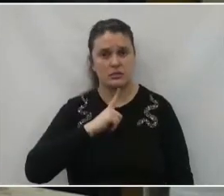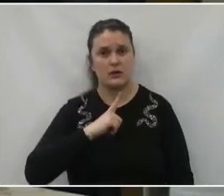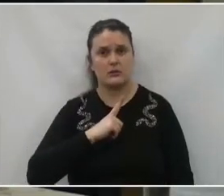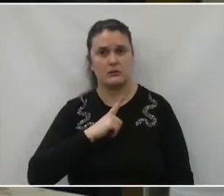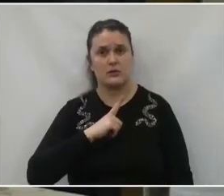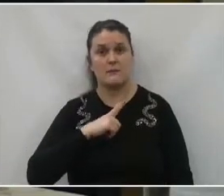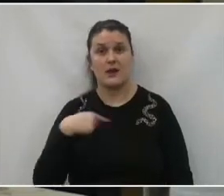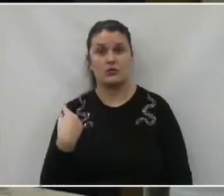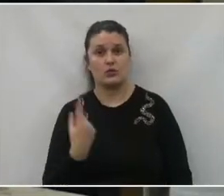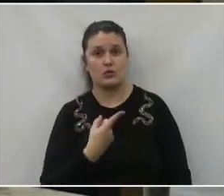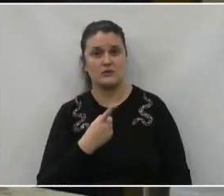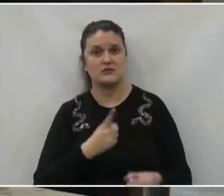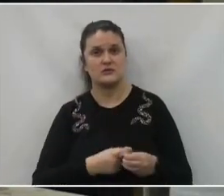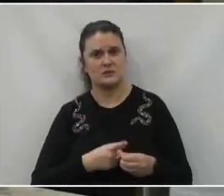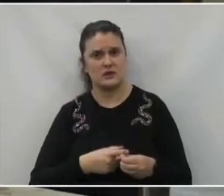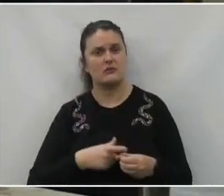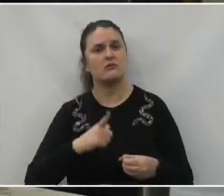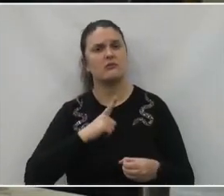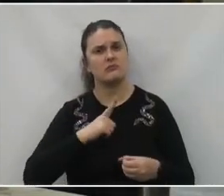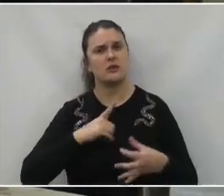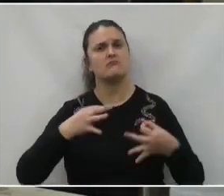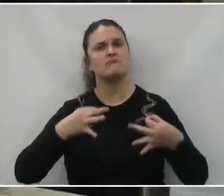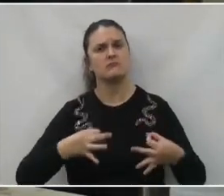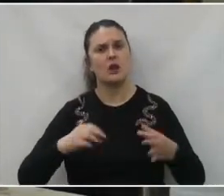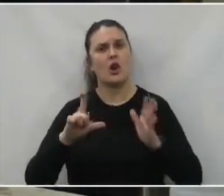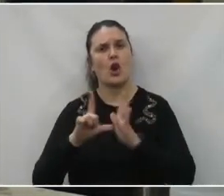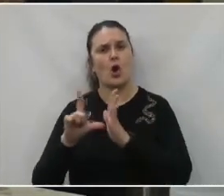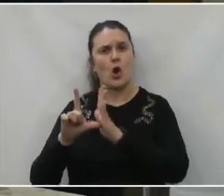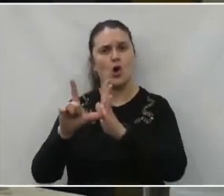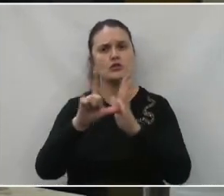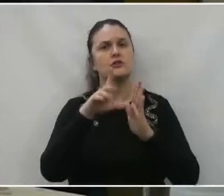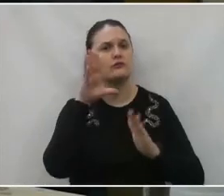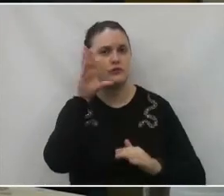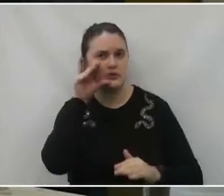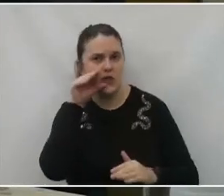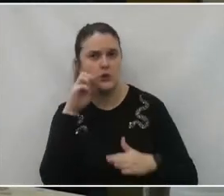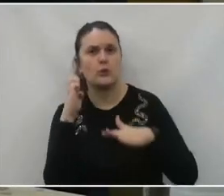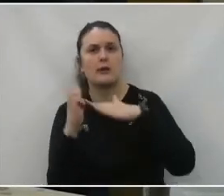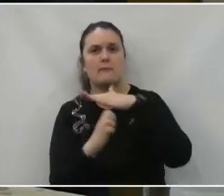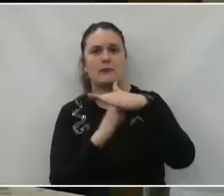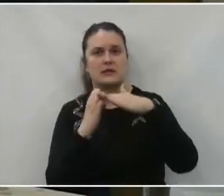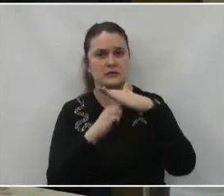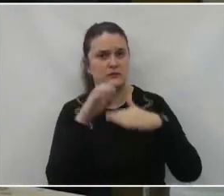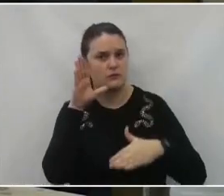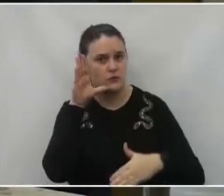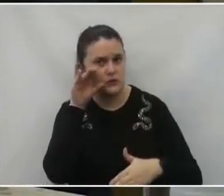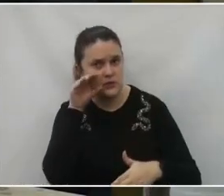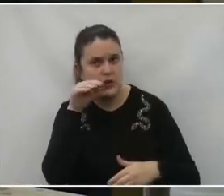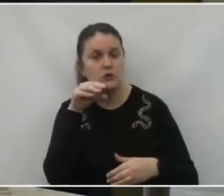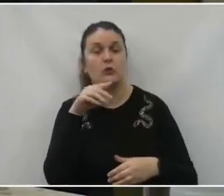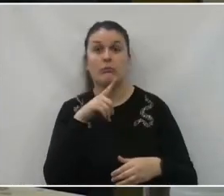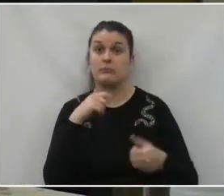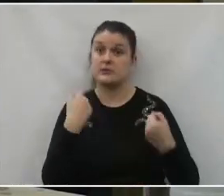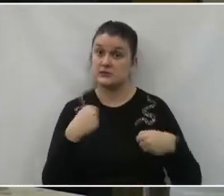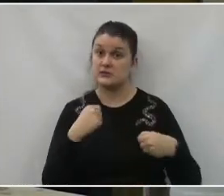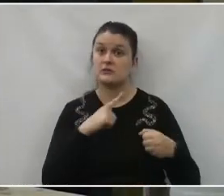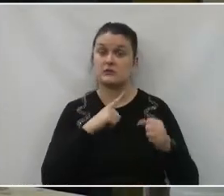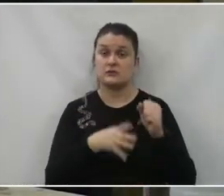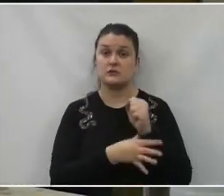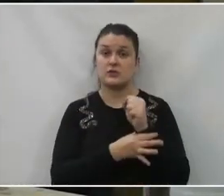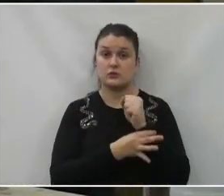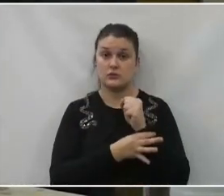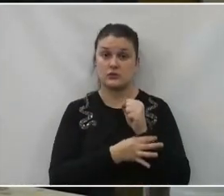para que a União da Vitória mantenha o seu comércio funcionando, mantenha suas empresas funcionando, mas com segurança acima de tudo.